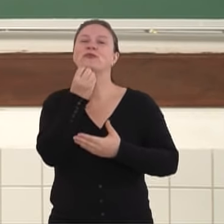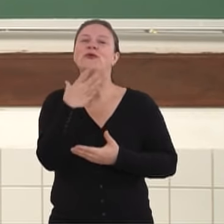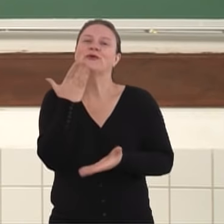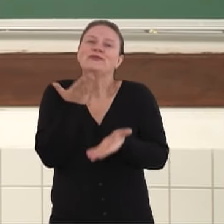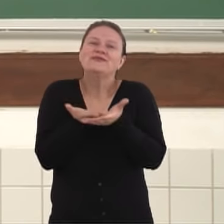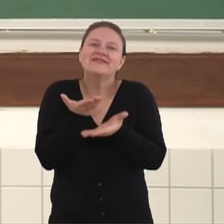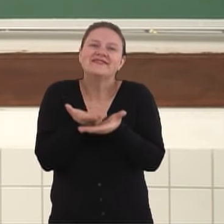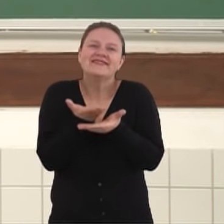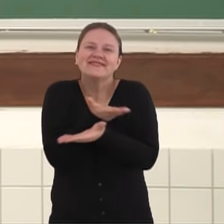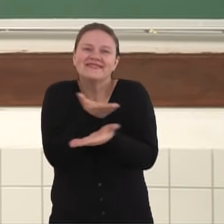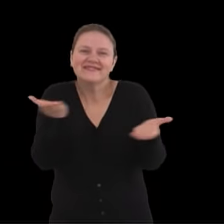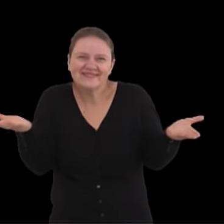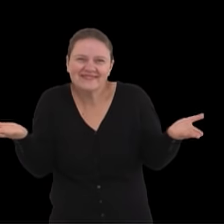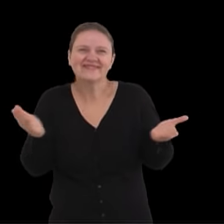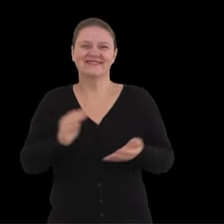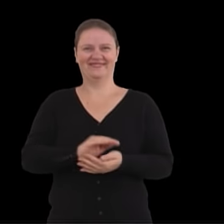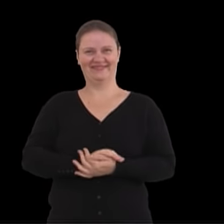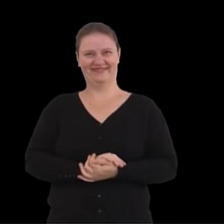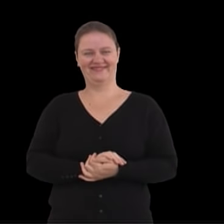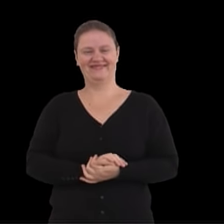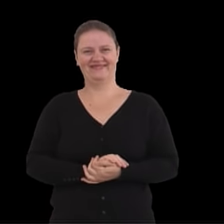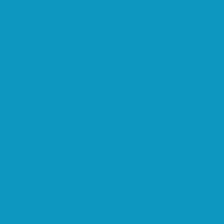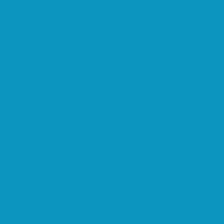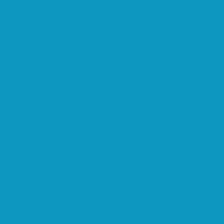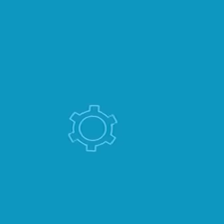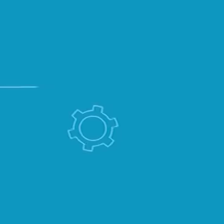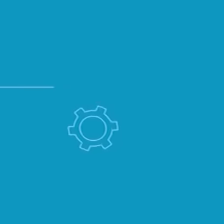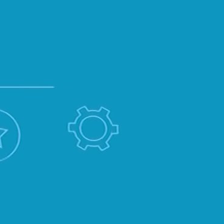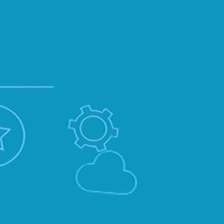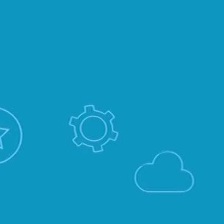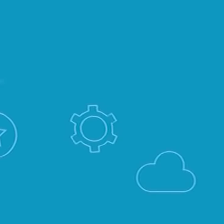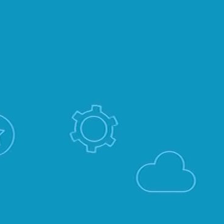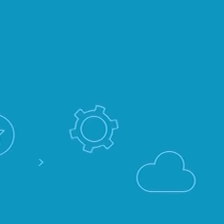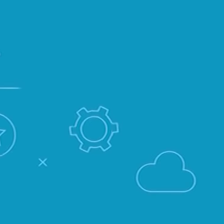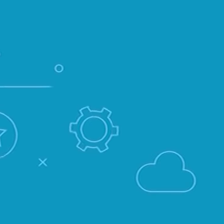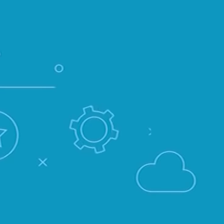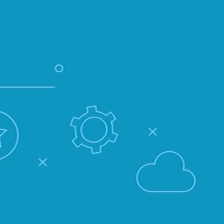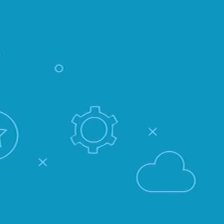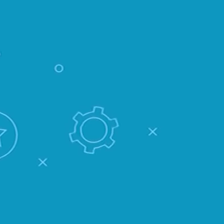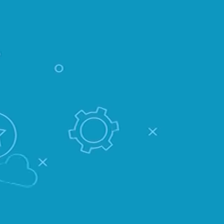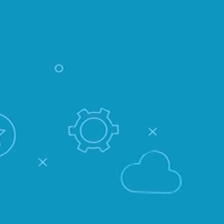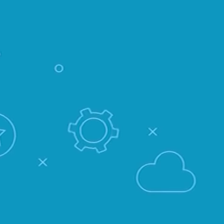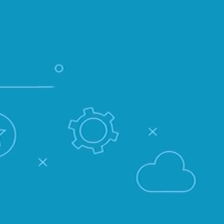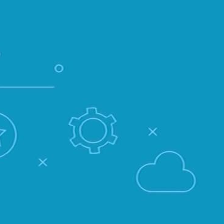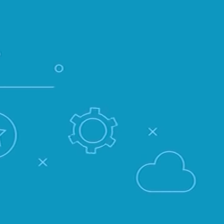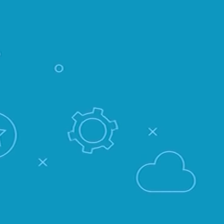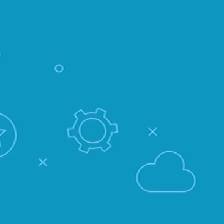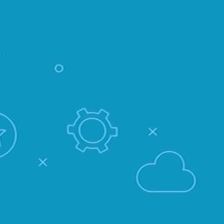estudos!